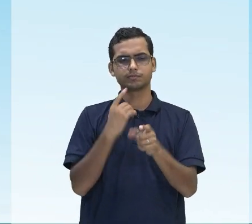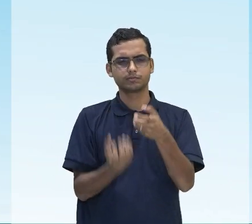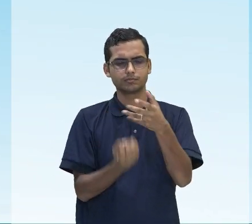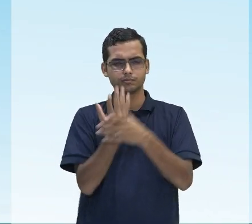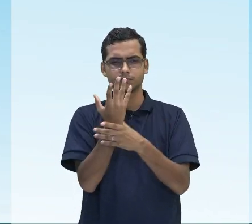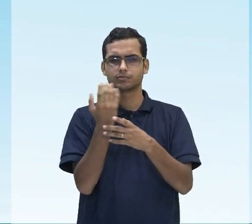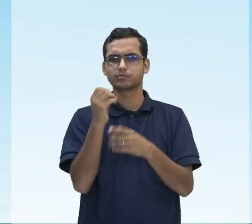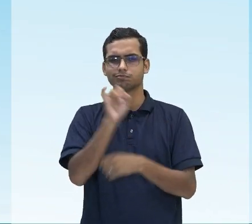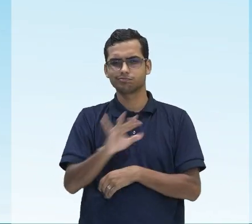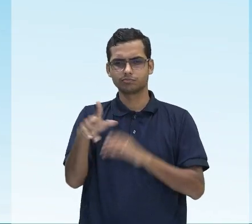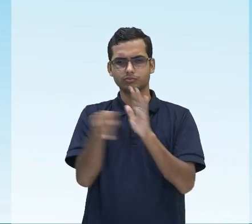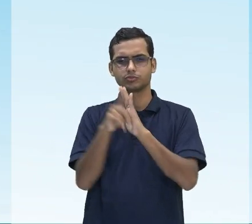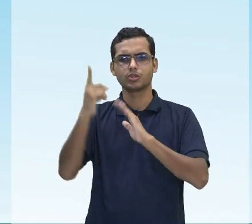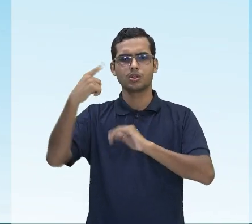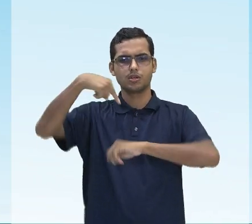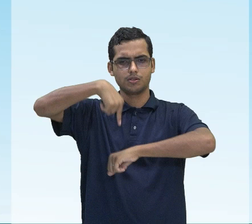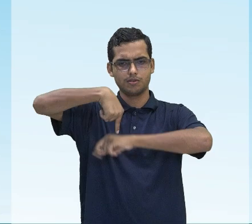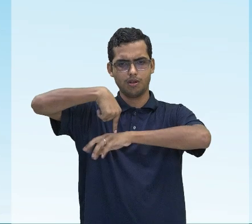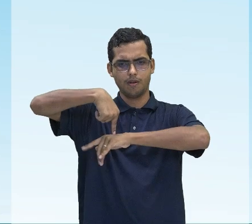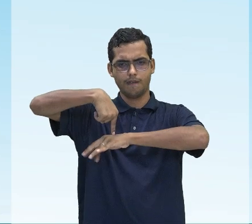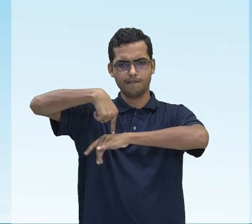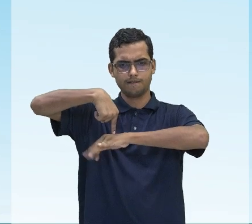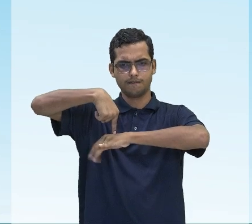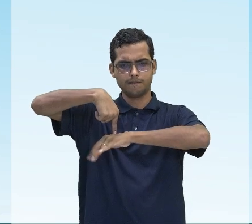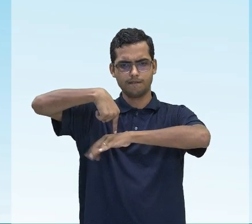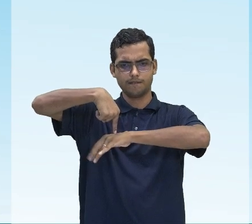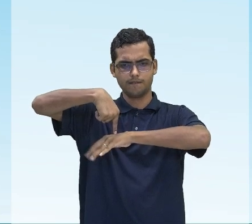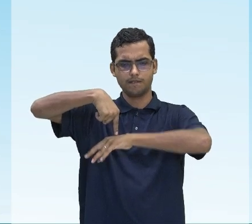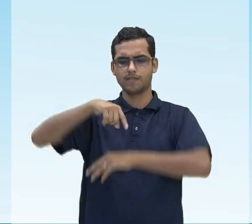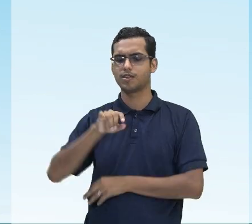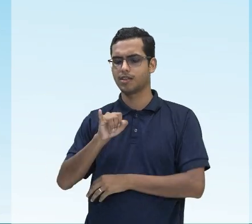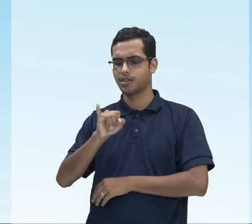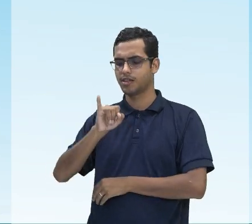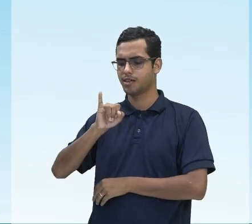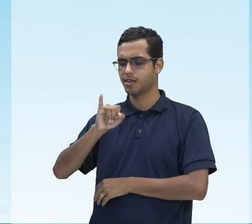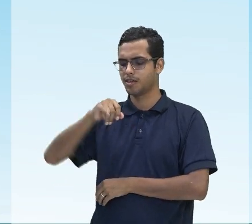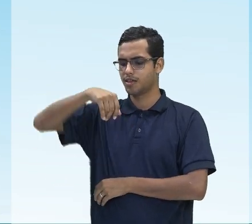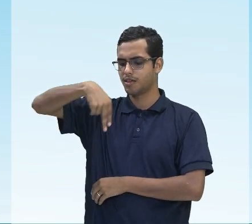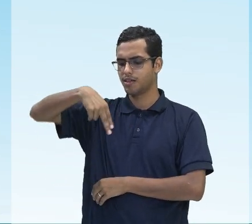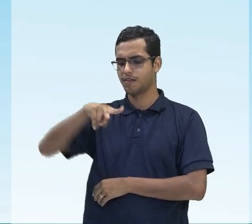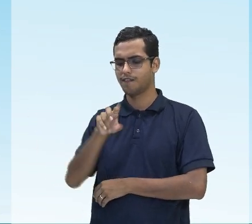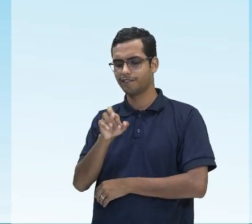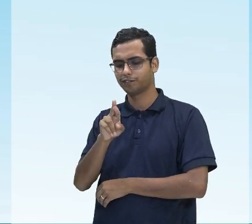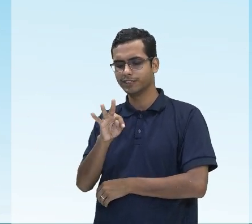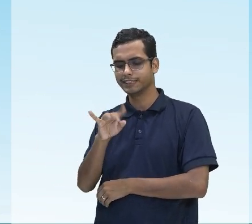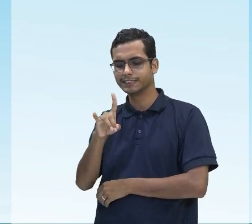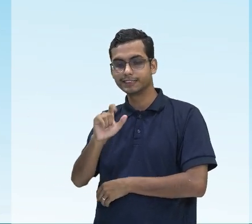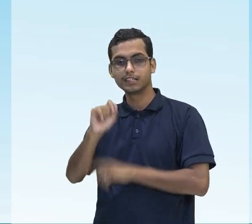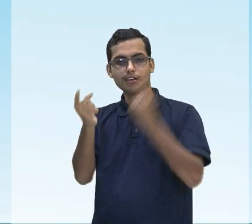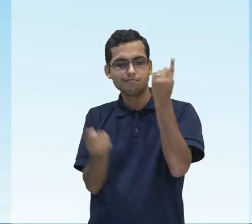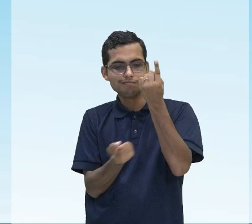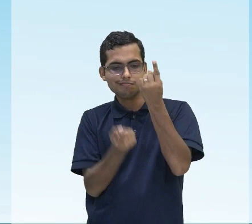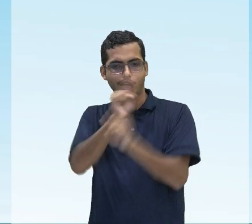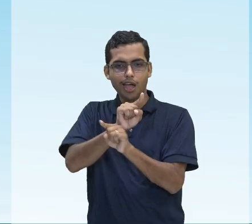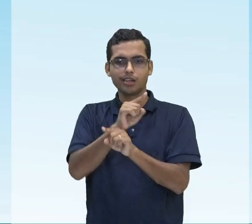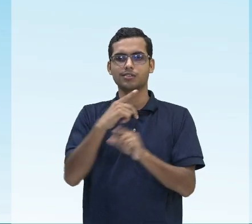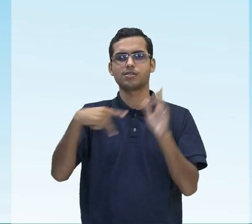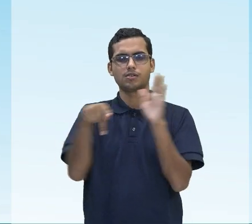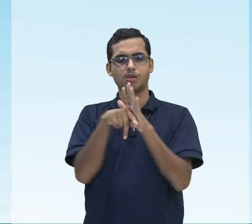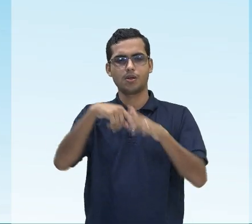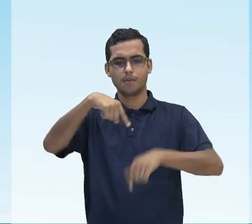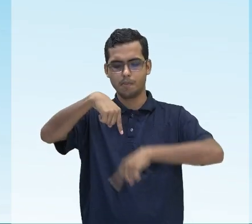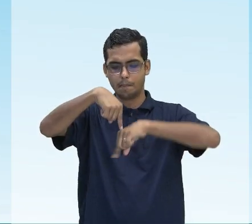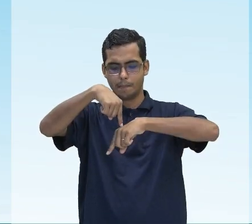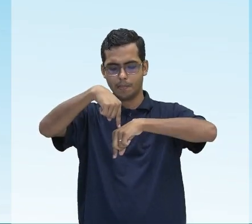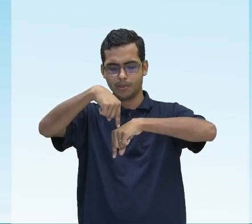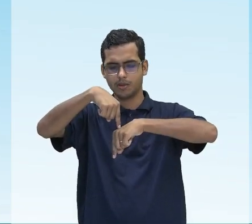imagem, você vê aí que a imagem é invertida, tá? Ela é invertida, ela é menor e está entre o